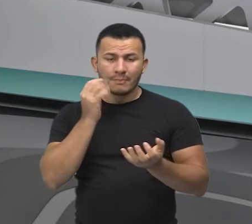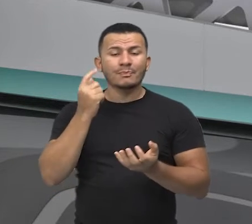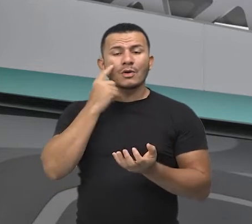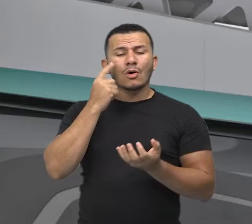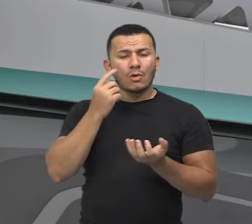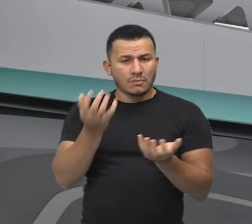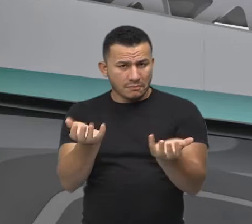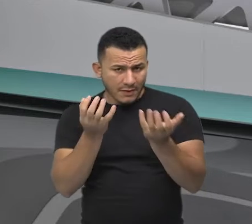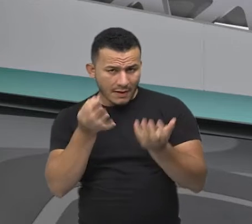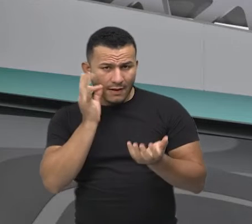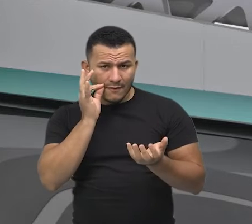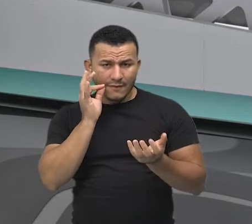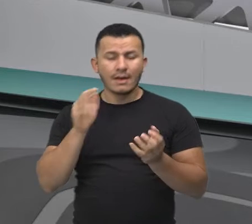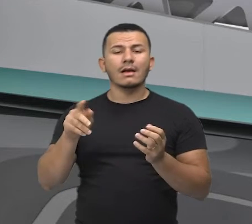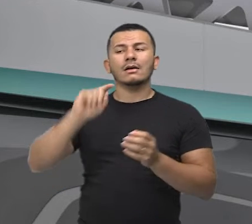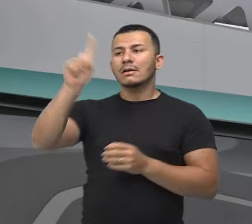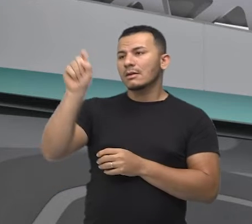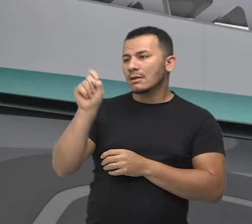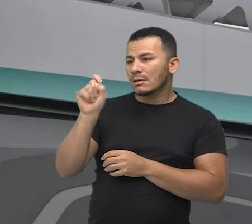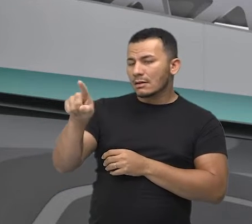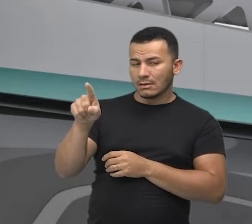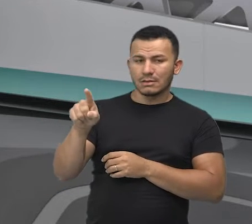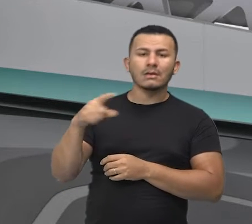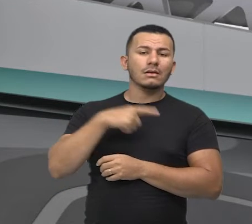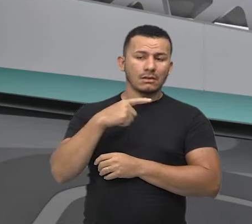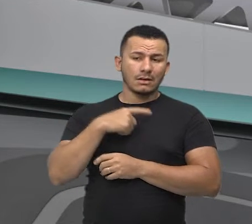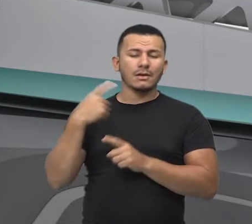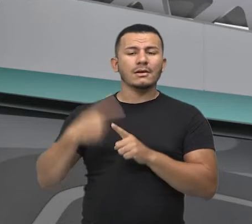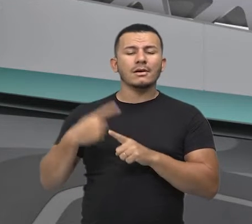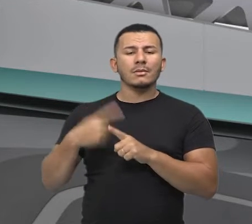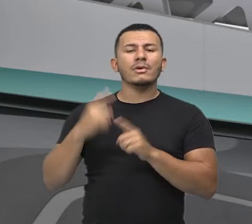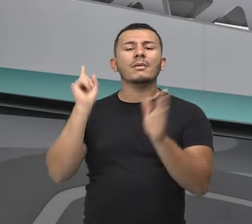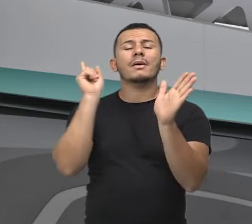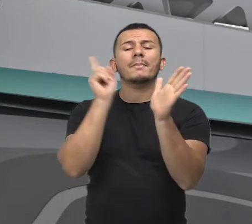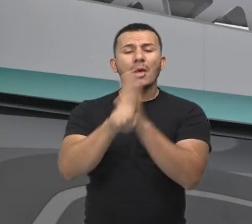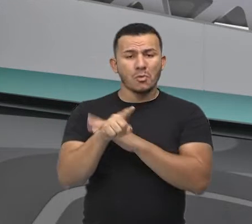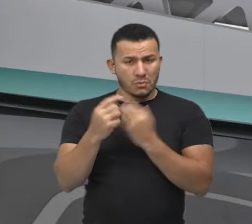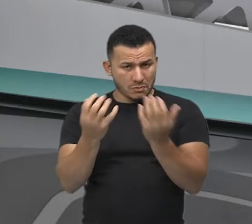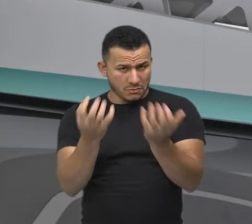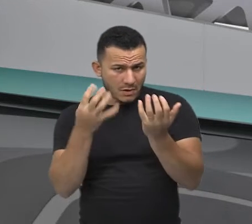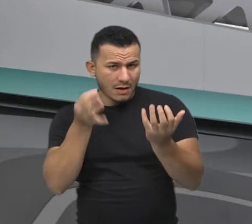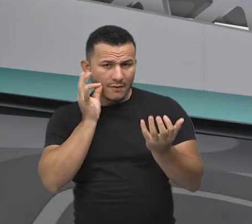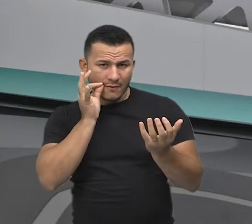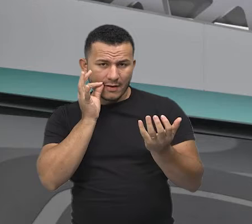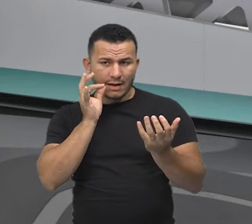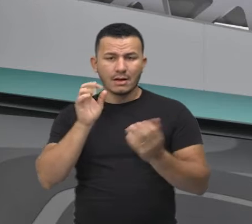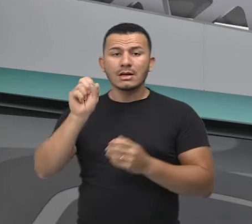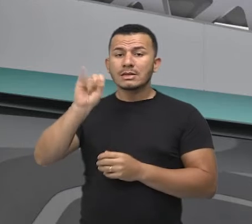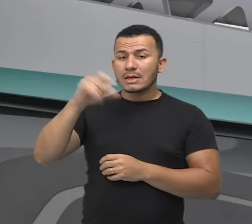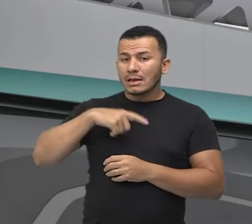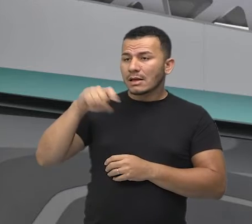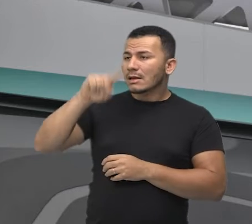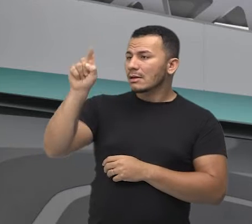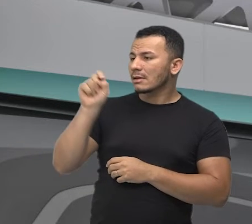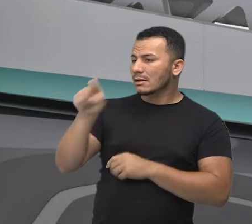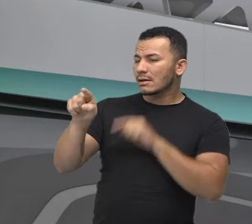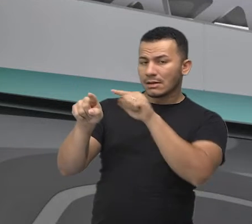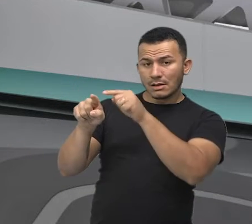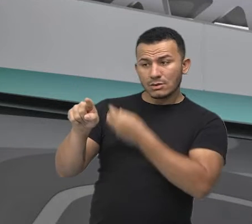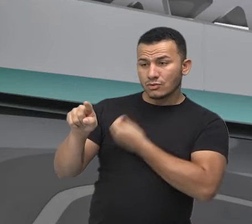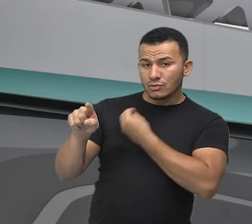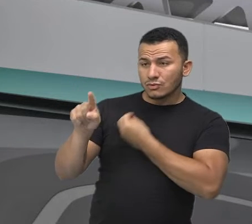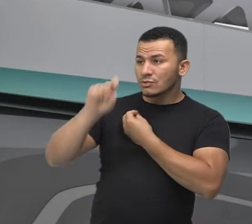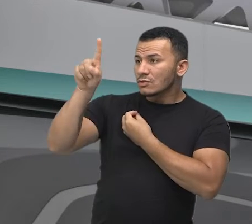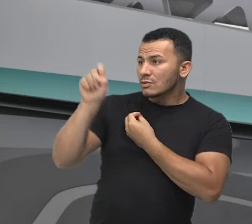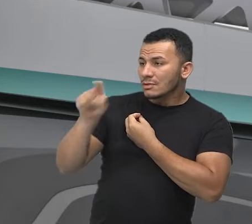aqui é uma frase interrogativa, ok? Perceba que ela tem o ponto de interrogação e quando o ponto de interrogação está